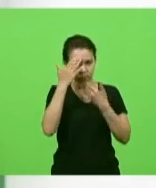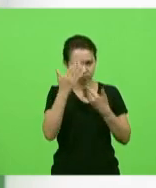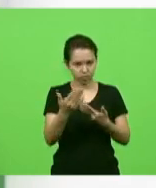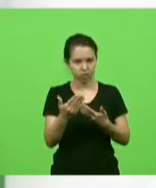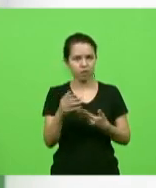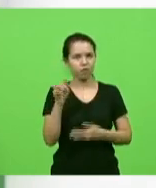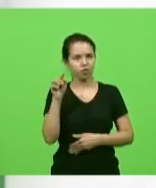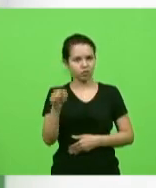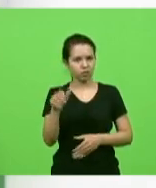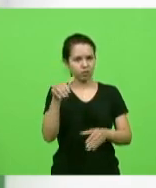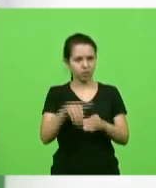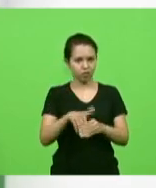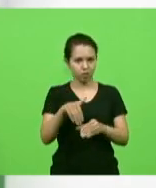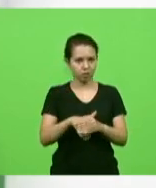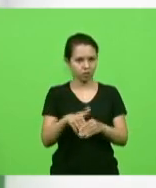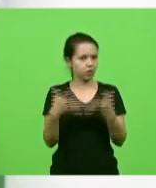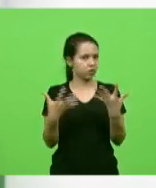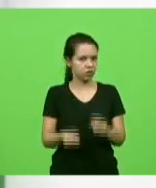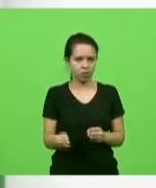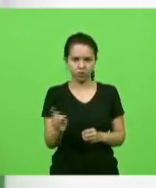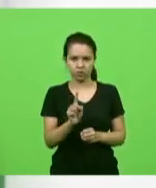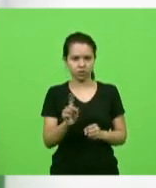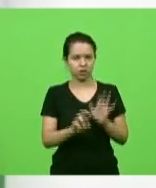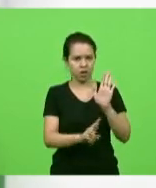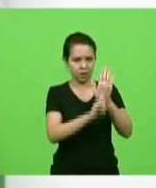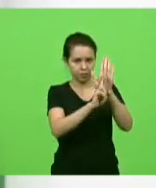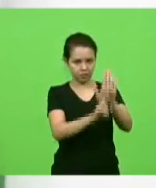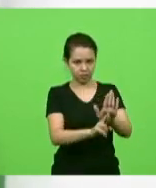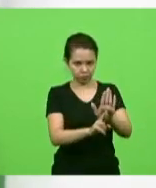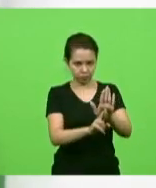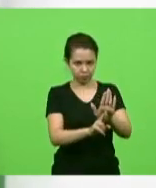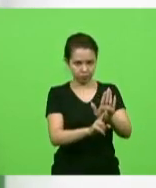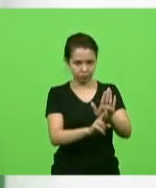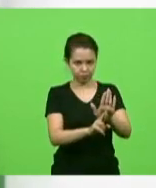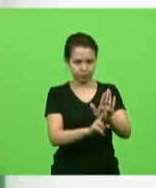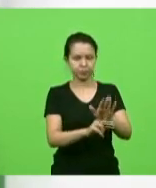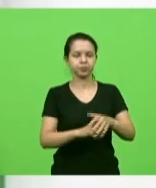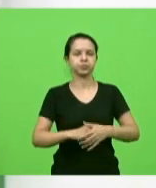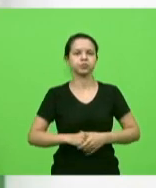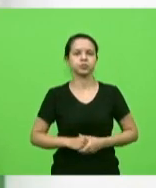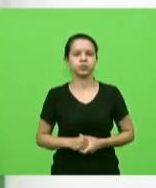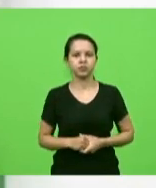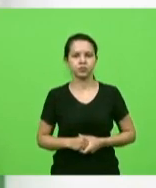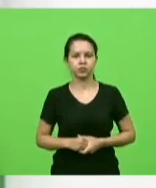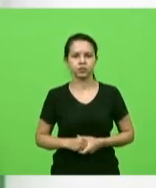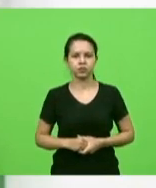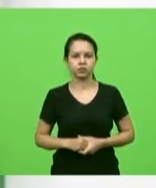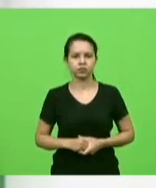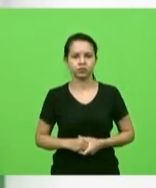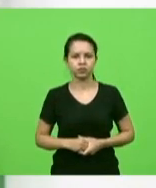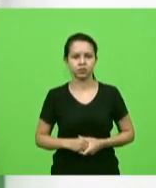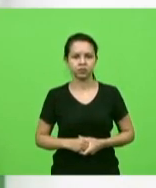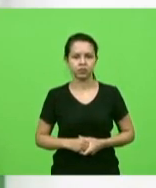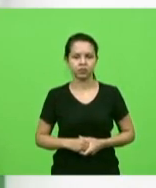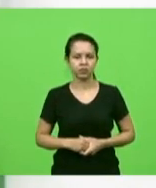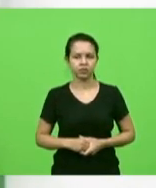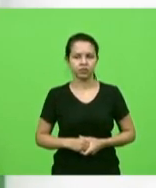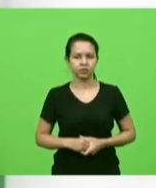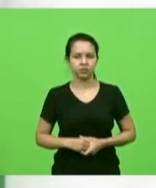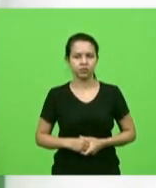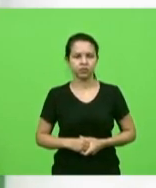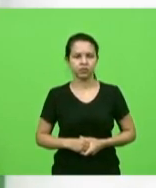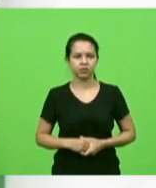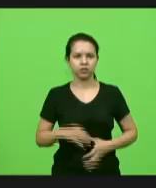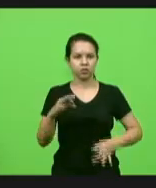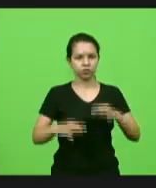que volta pela não pelo não recebimento da representação Exatamente é a palavra na